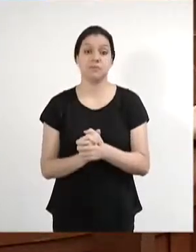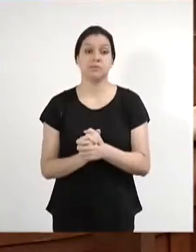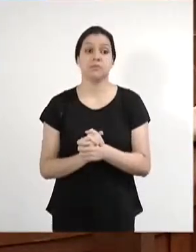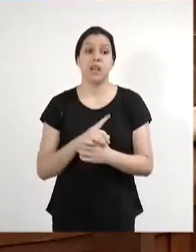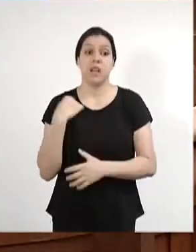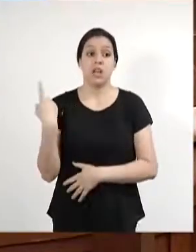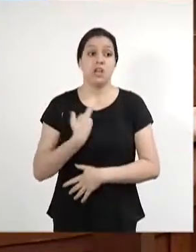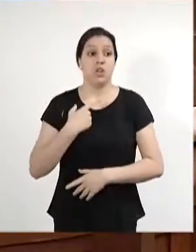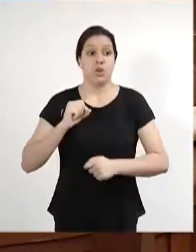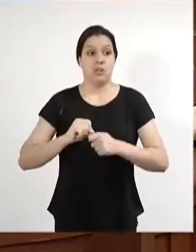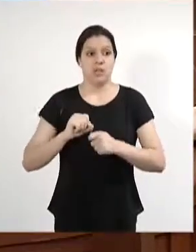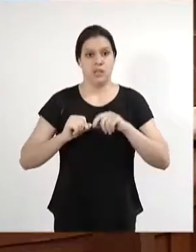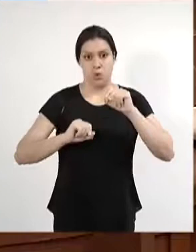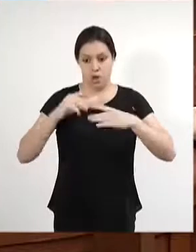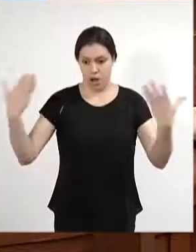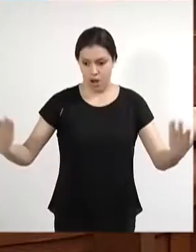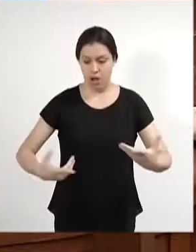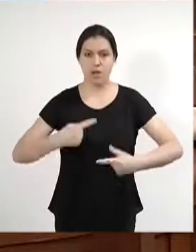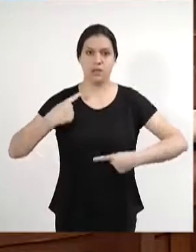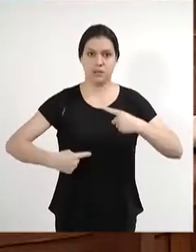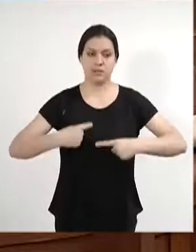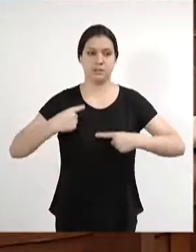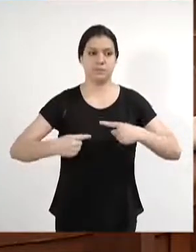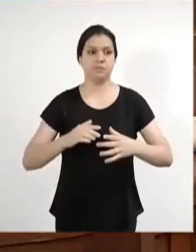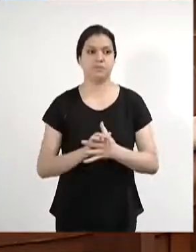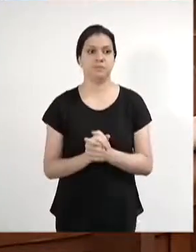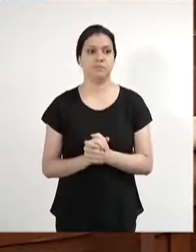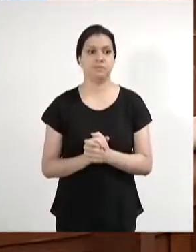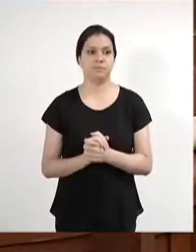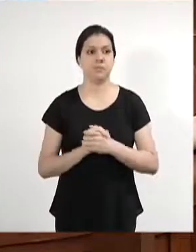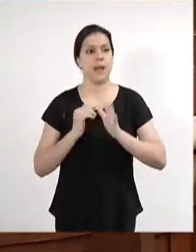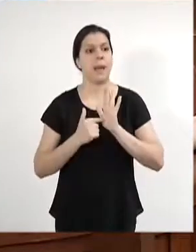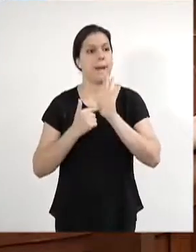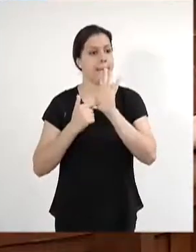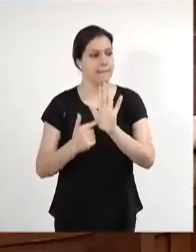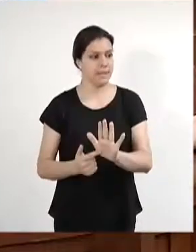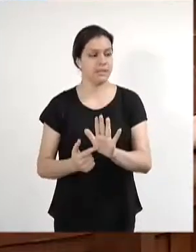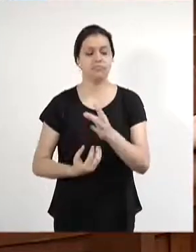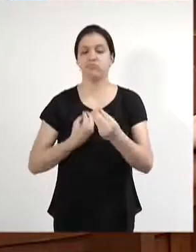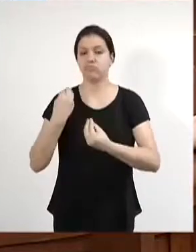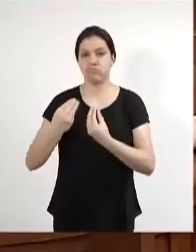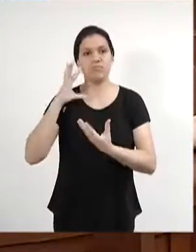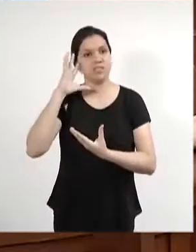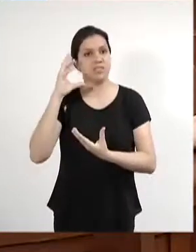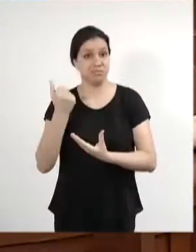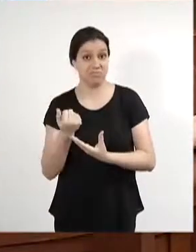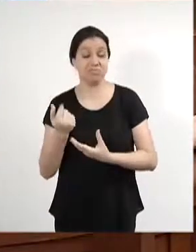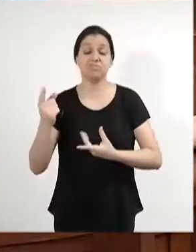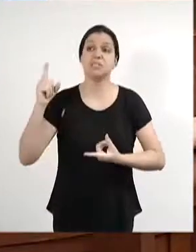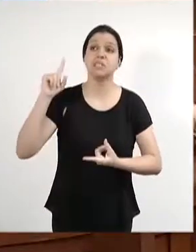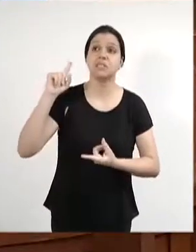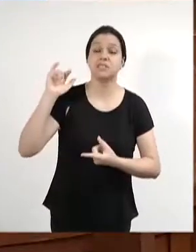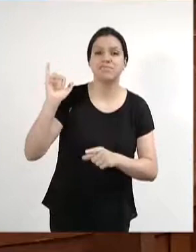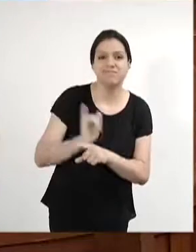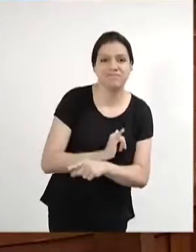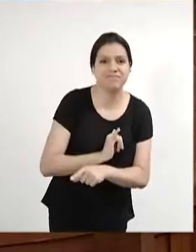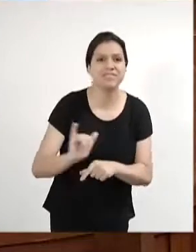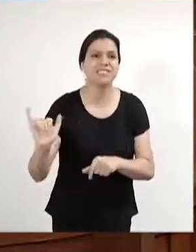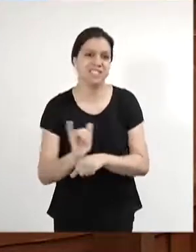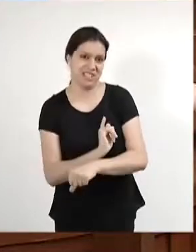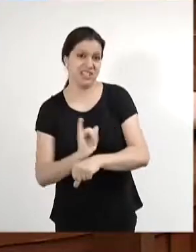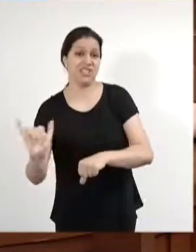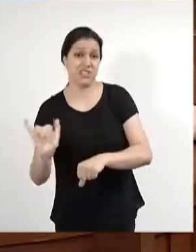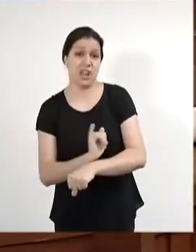estamos fazendo esse debate e apresentando essas alternativas para criar os